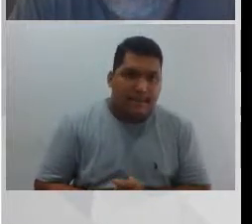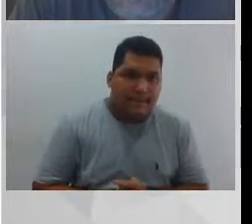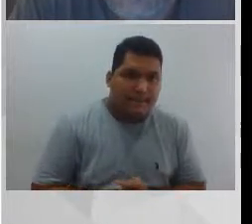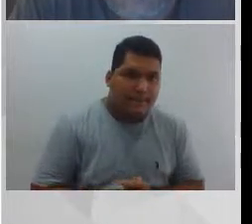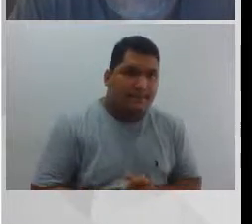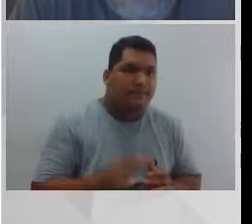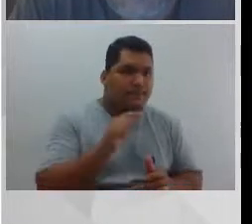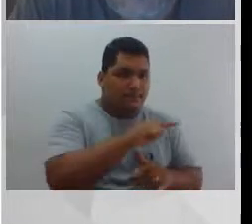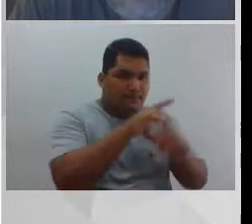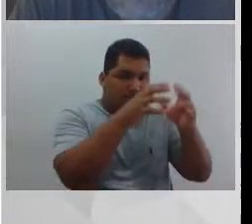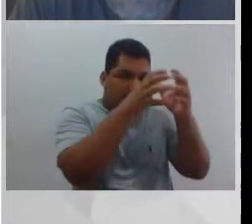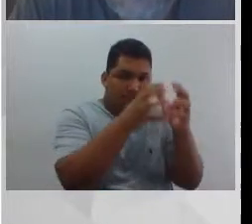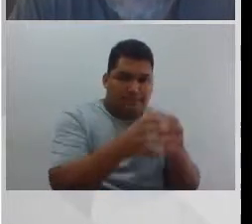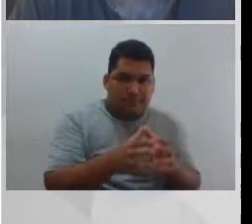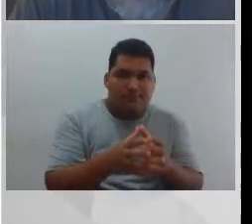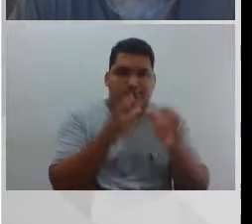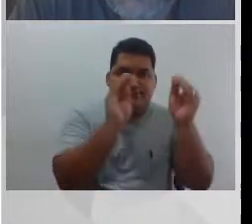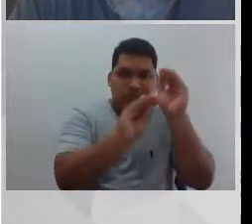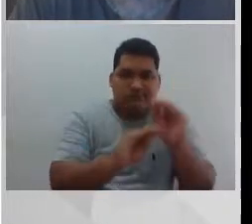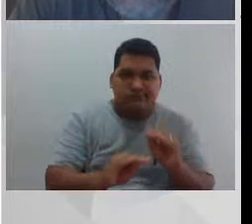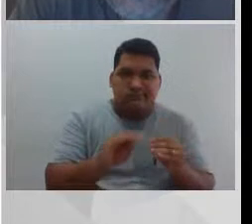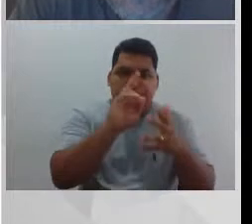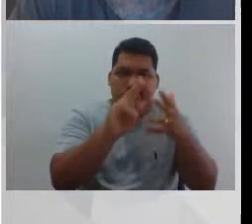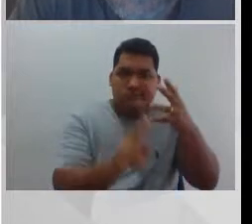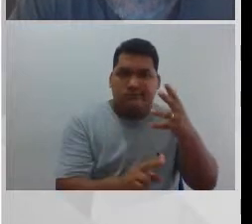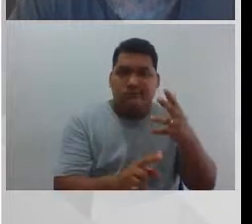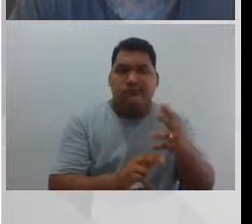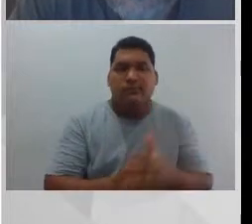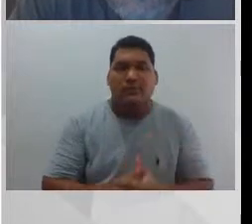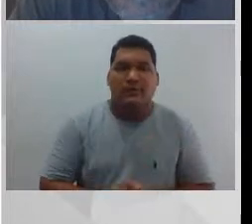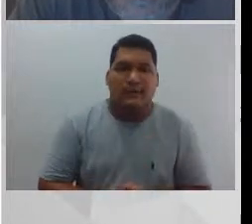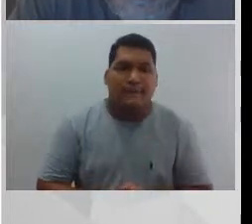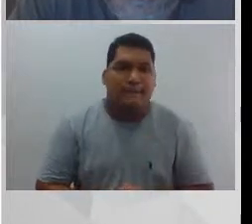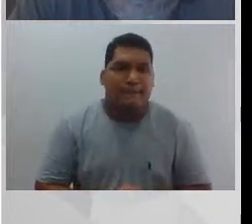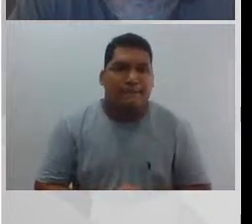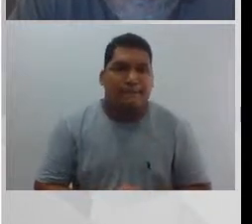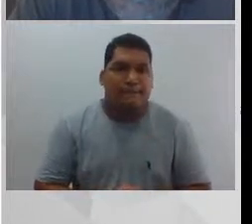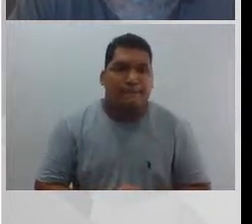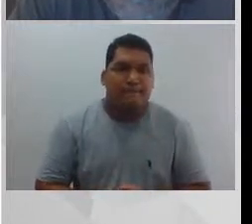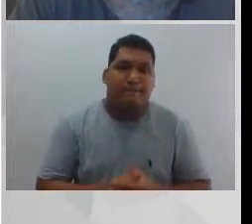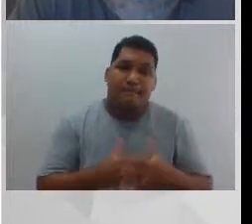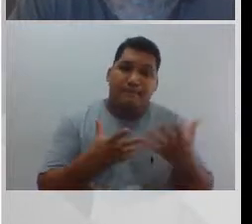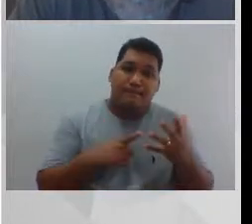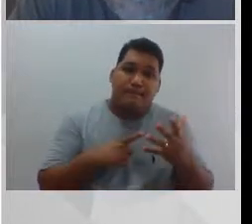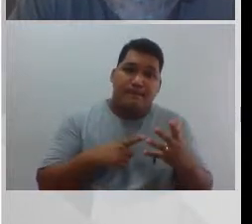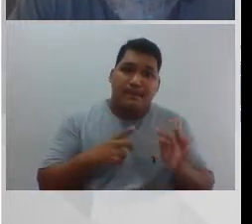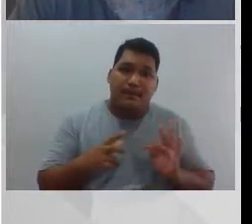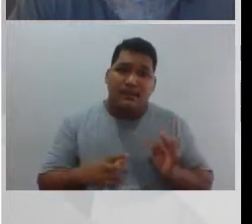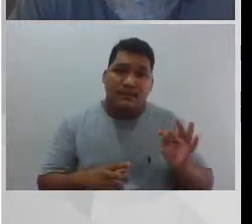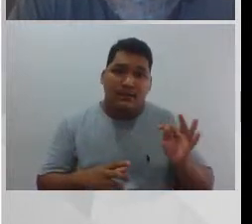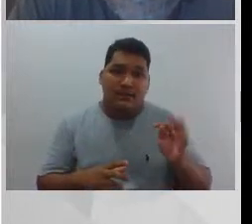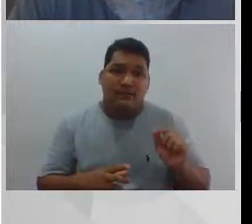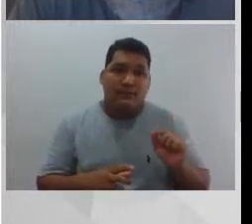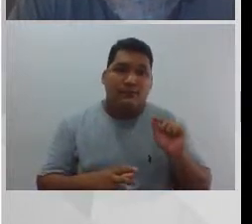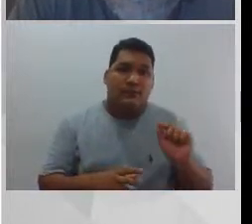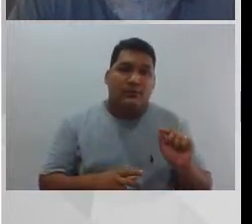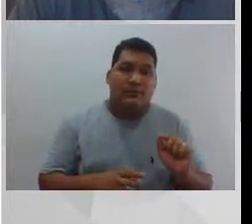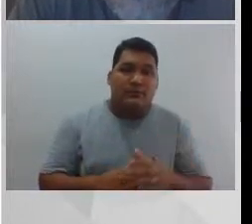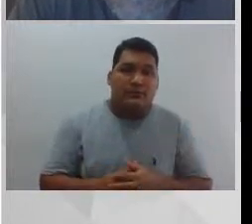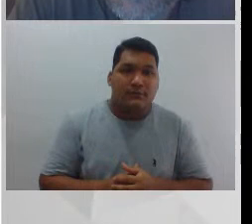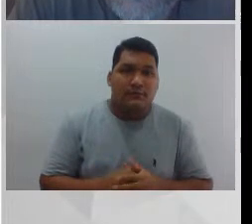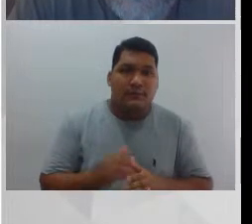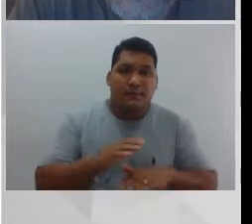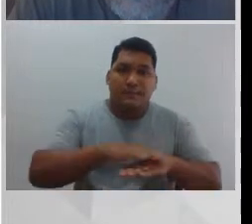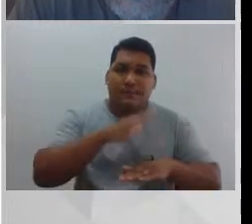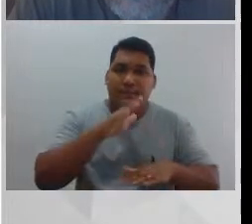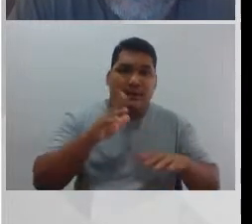interseção também com a ciência de dados, obviamente, né? E dentro das técnicas de aprendizado de máquinas, tem as técnicas